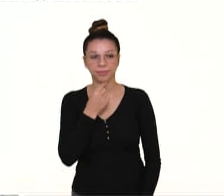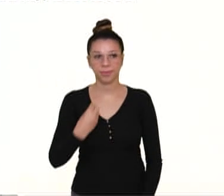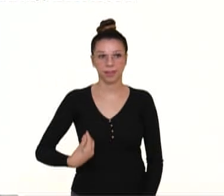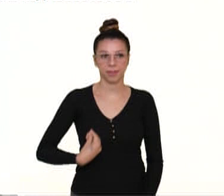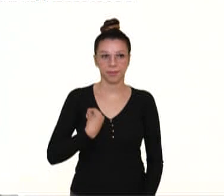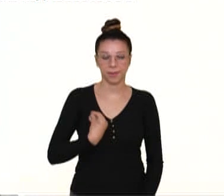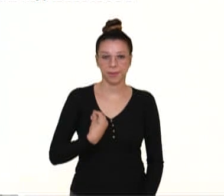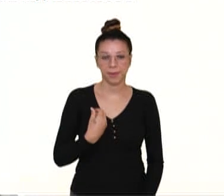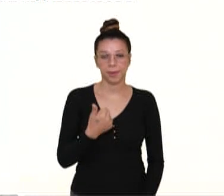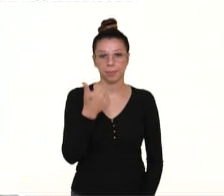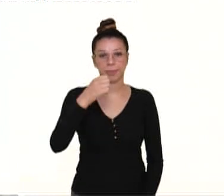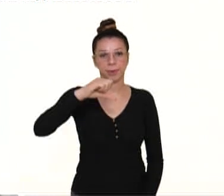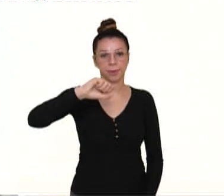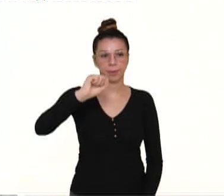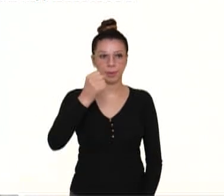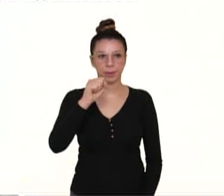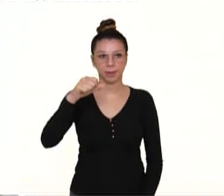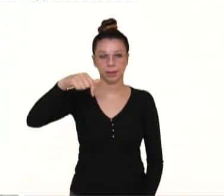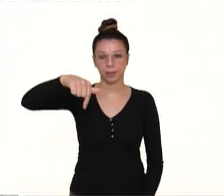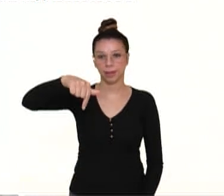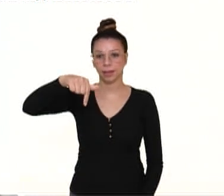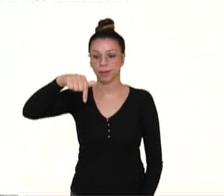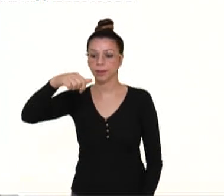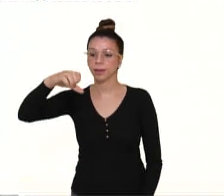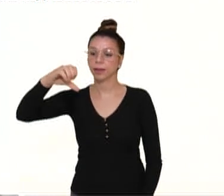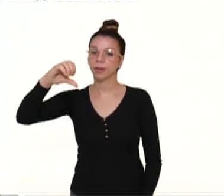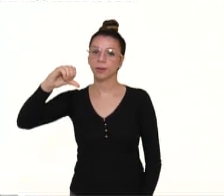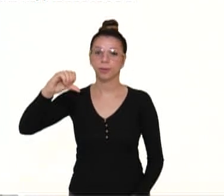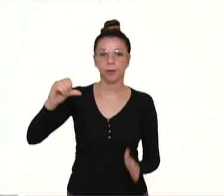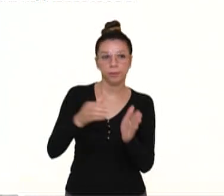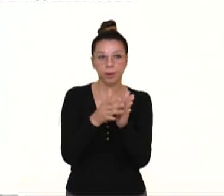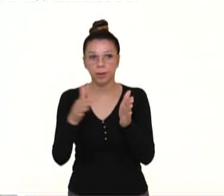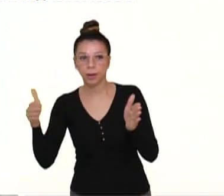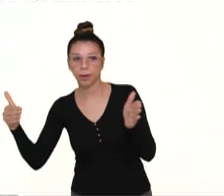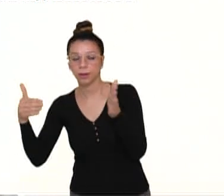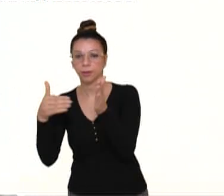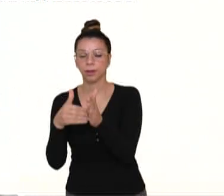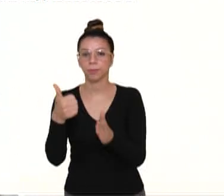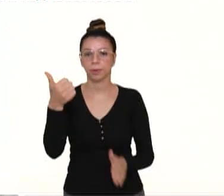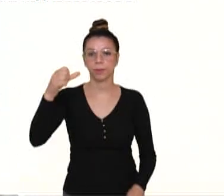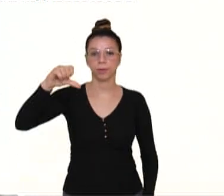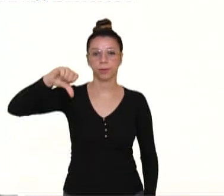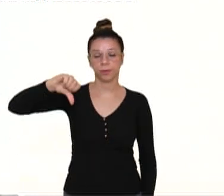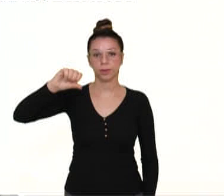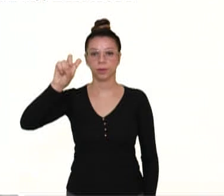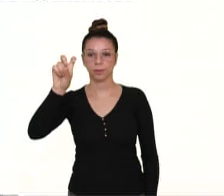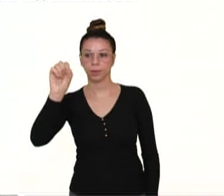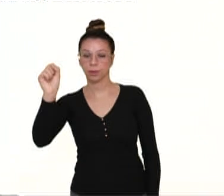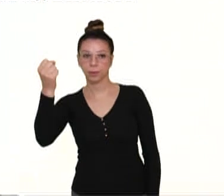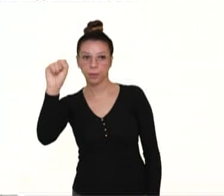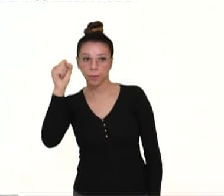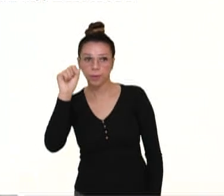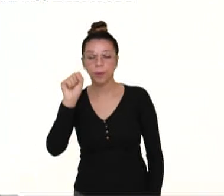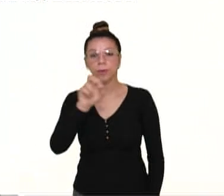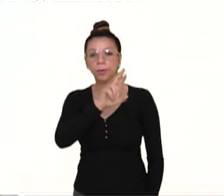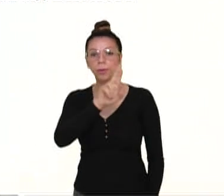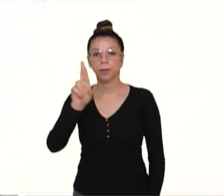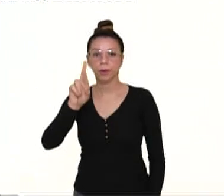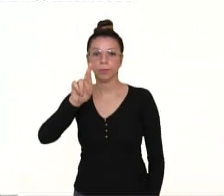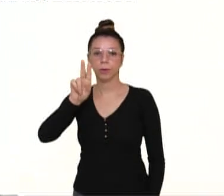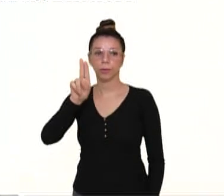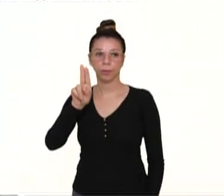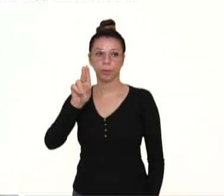desde 1879 até 1958. É o Rudolf Laban. Ele é dançarino e coreógrafo